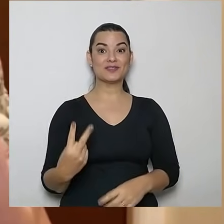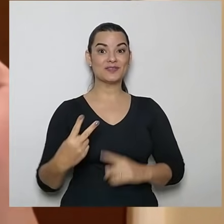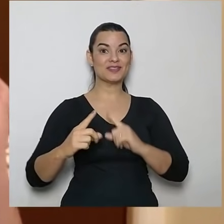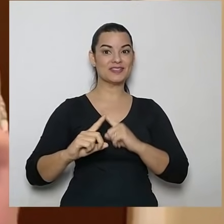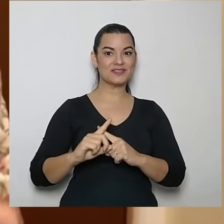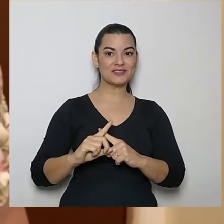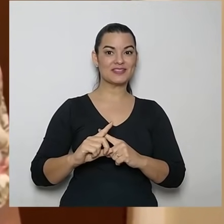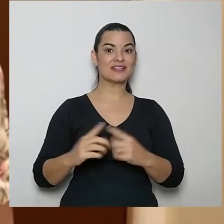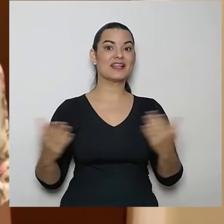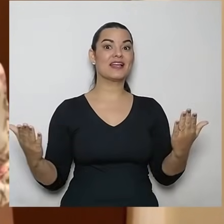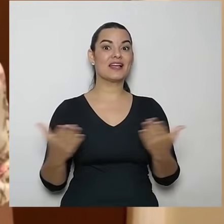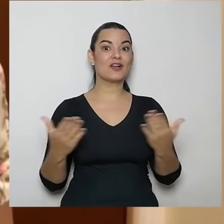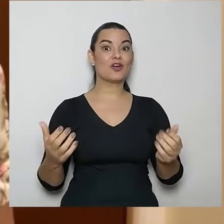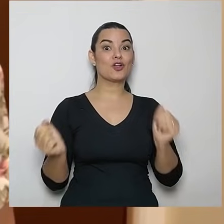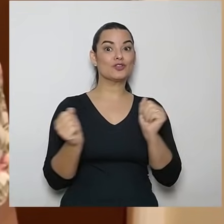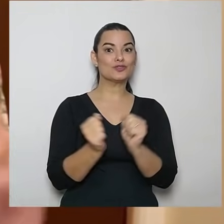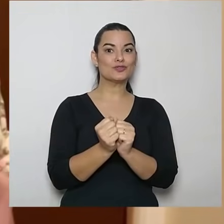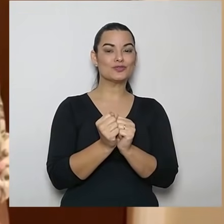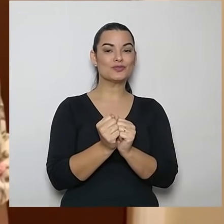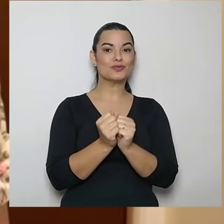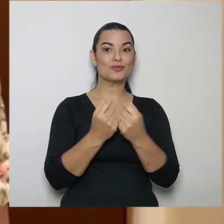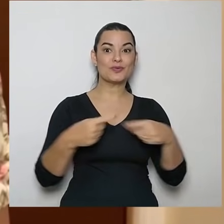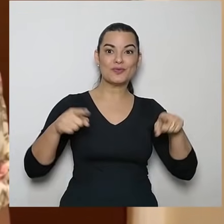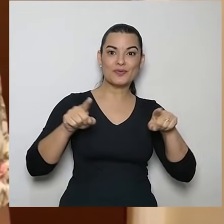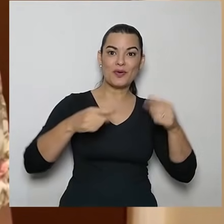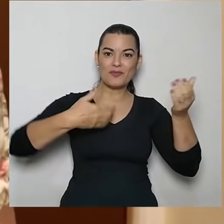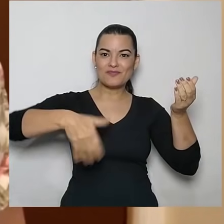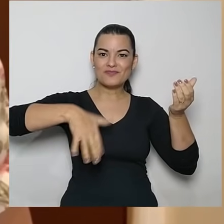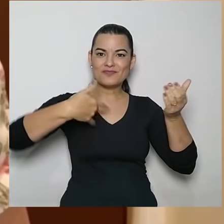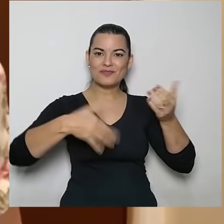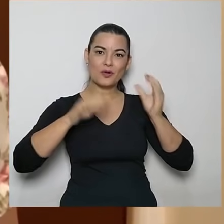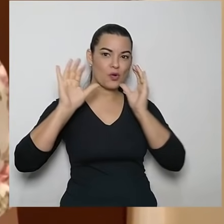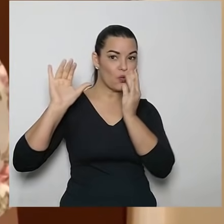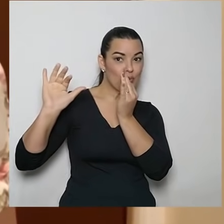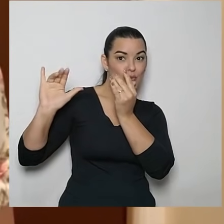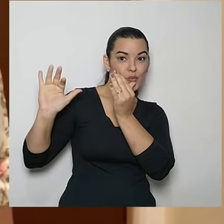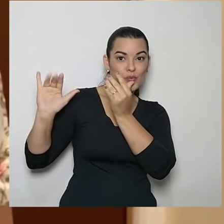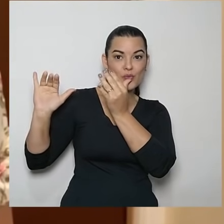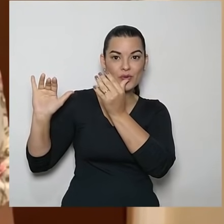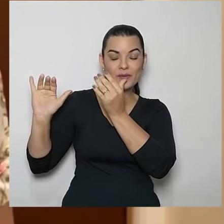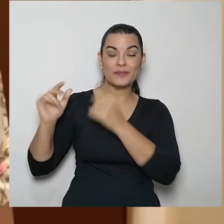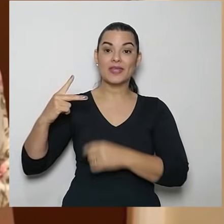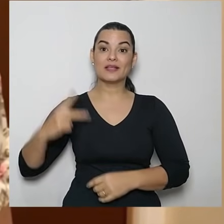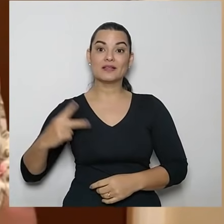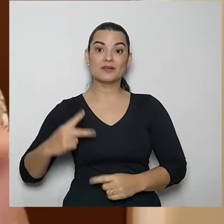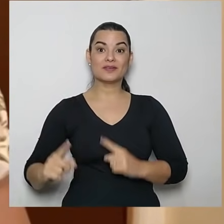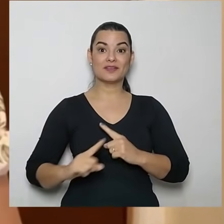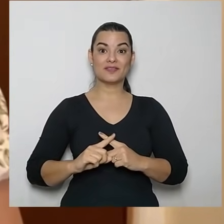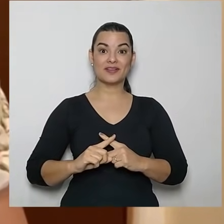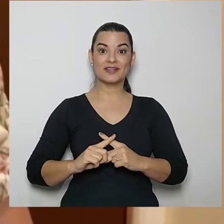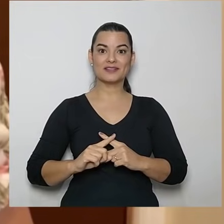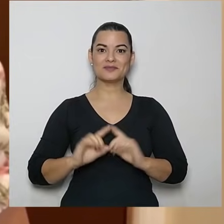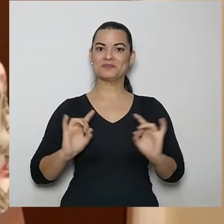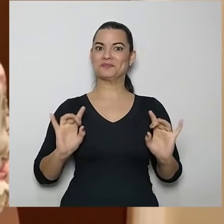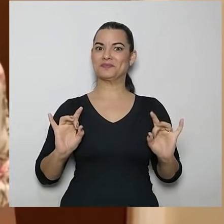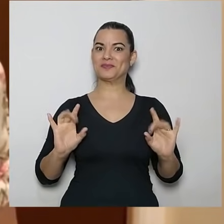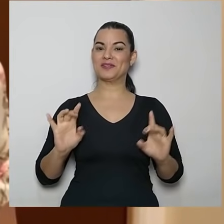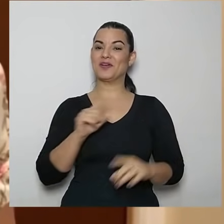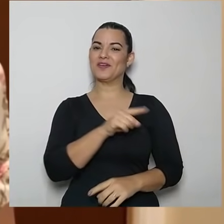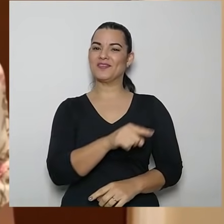junto com os instrumentos. E na segunda vez, vamos fazer algo especial. Vocês vão